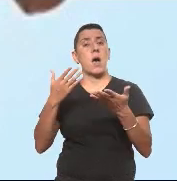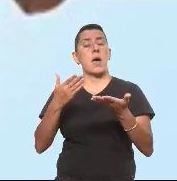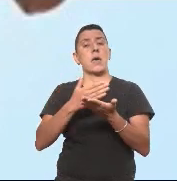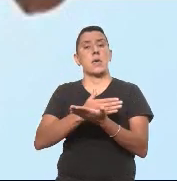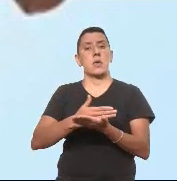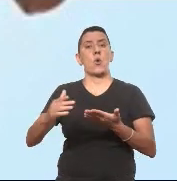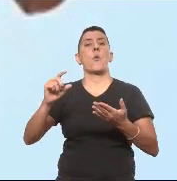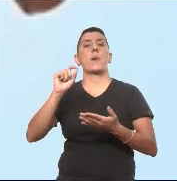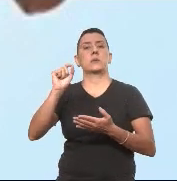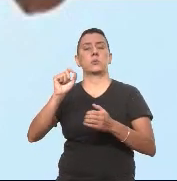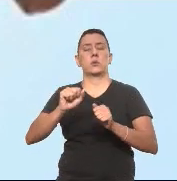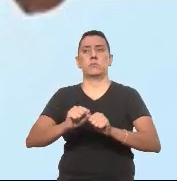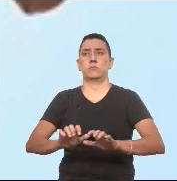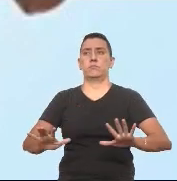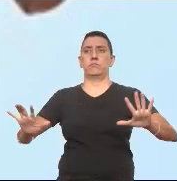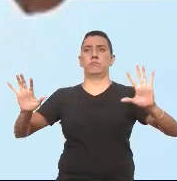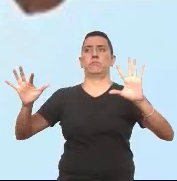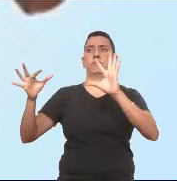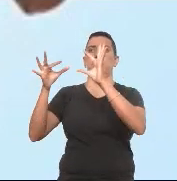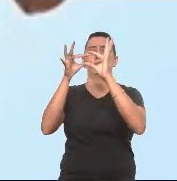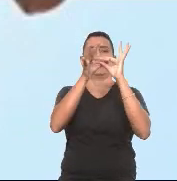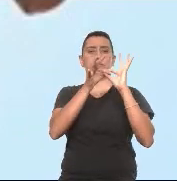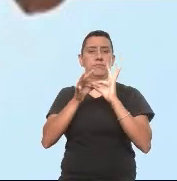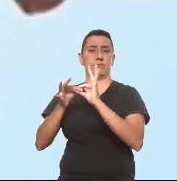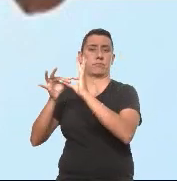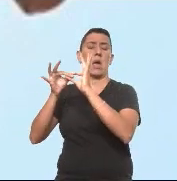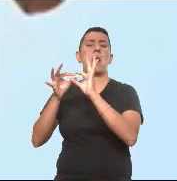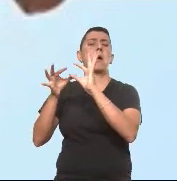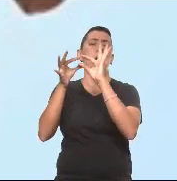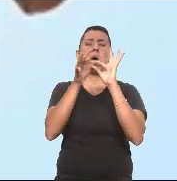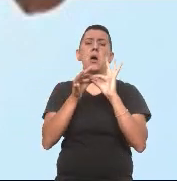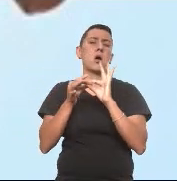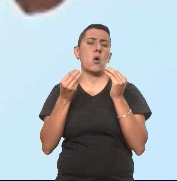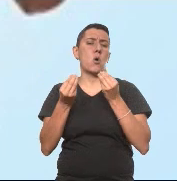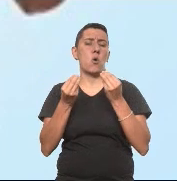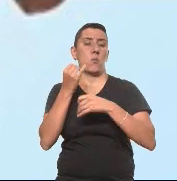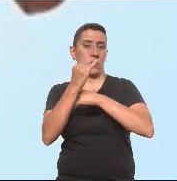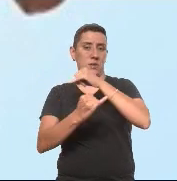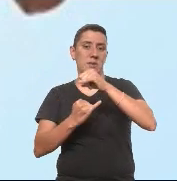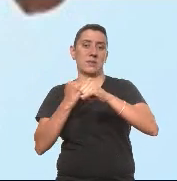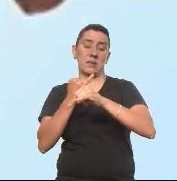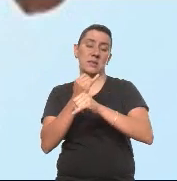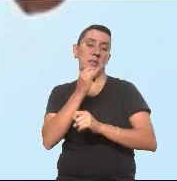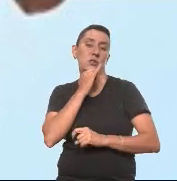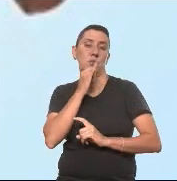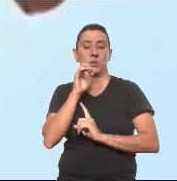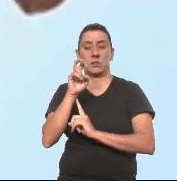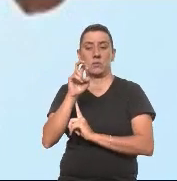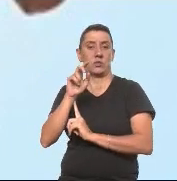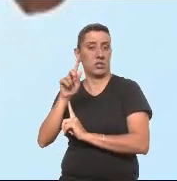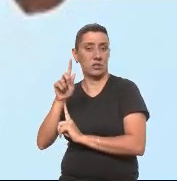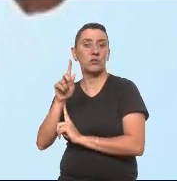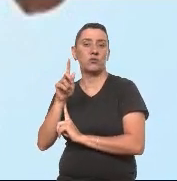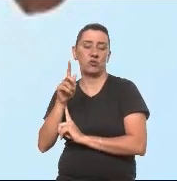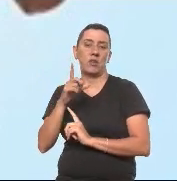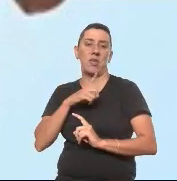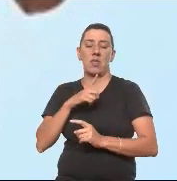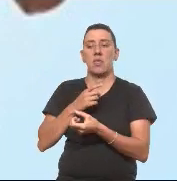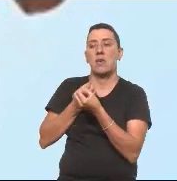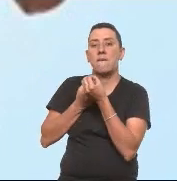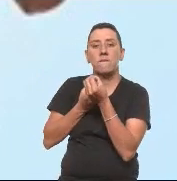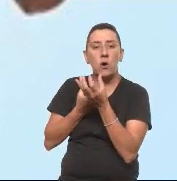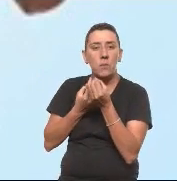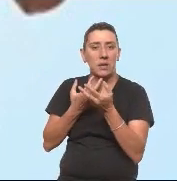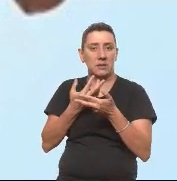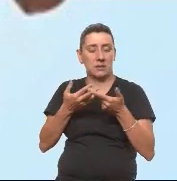de conectividade pode ser 15 G que a gente sabe que agora com 5g a quantidade de sensores a quantidade de informação que vai